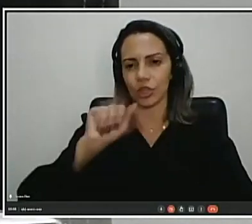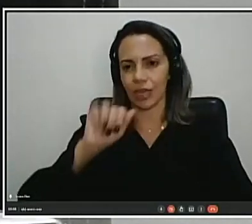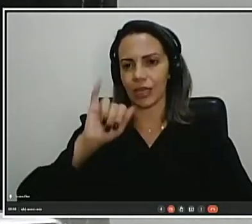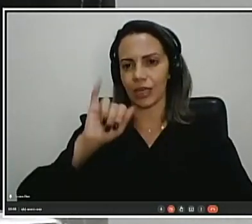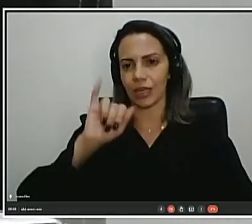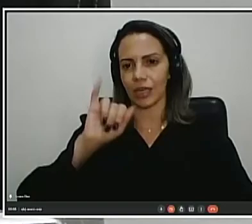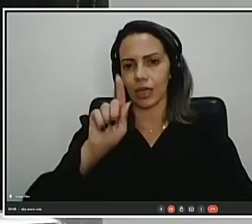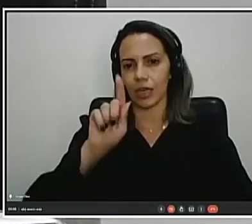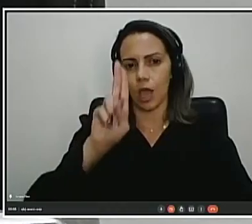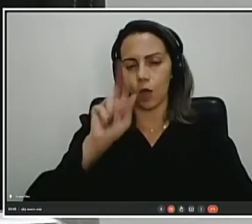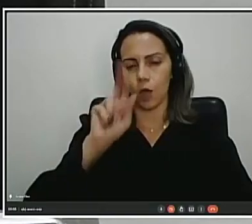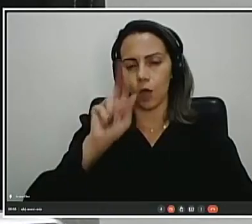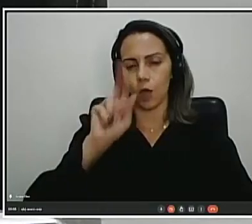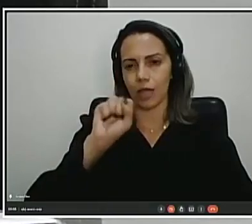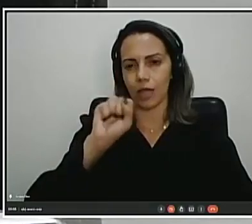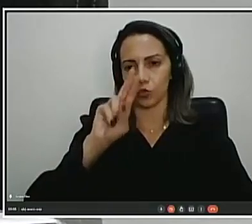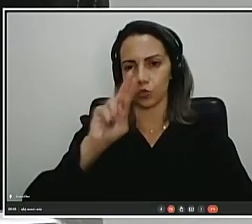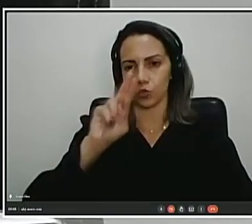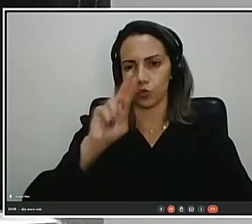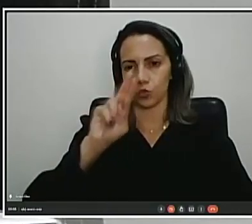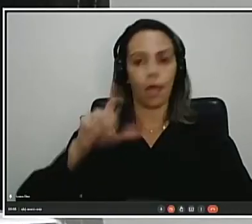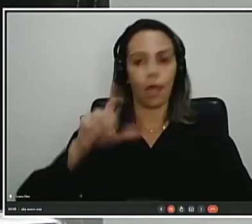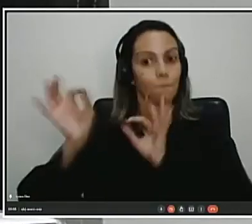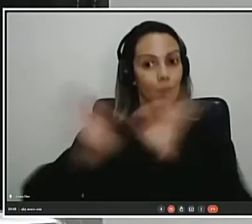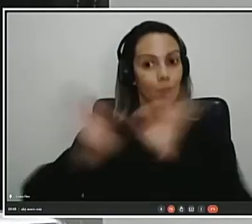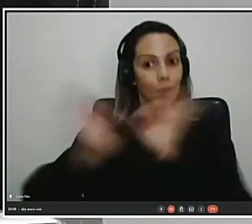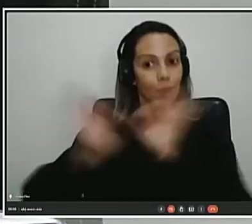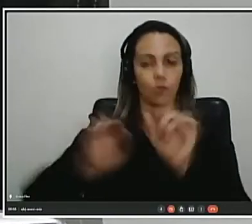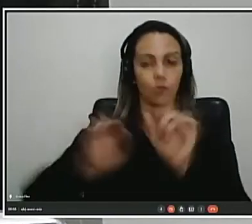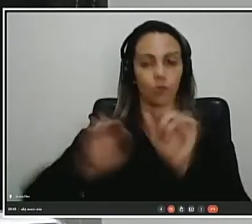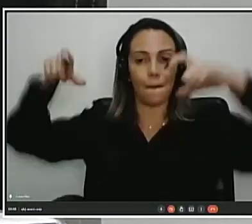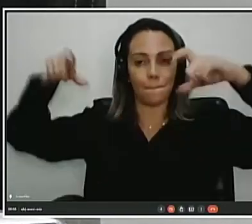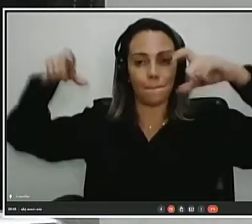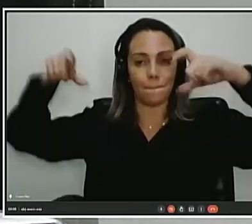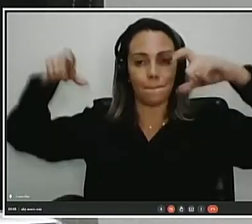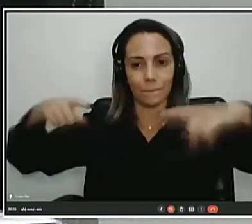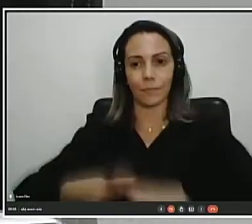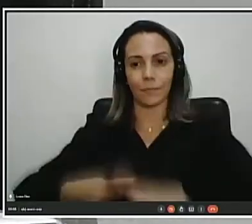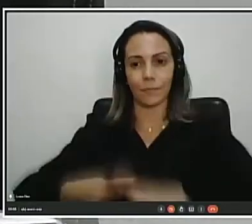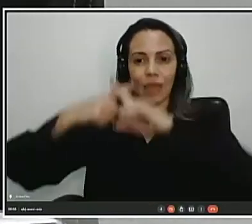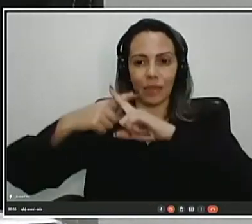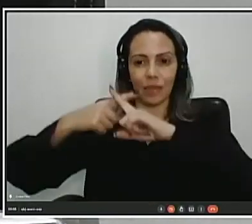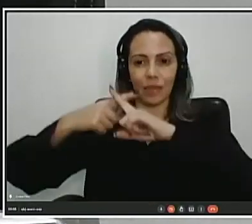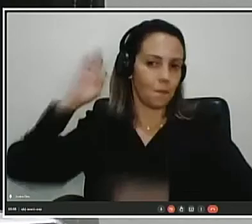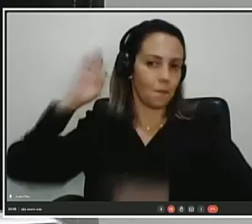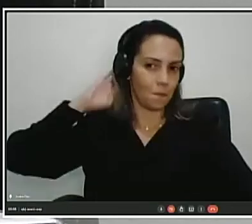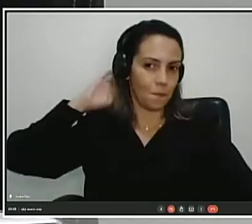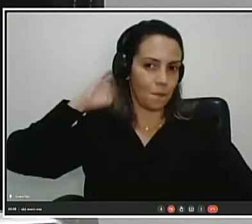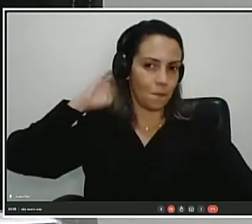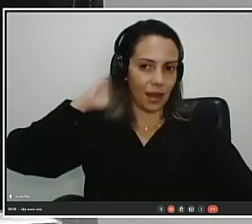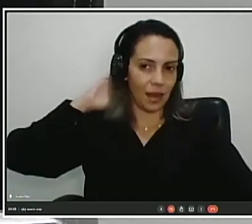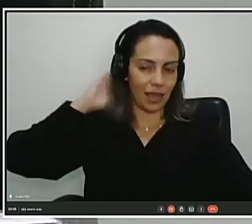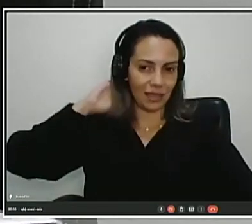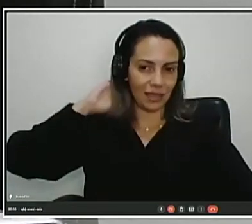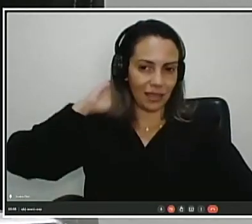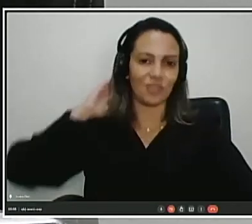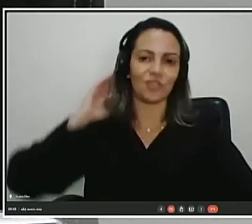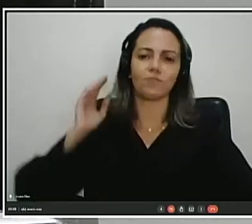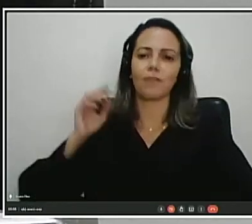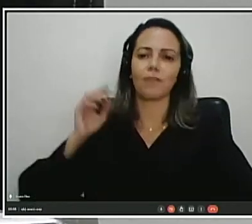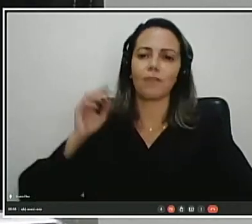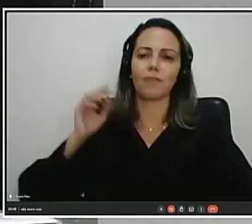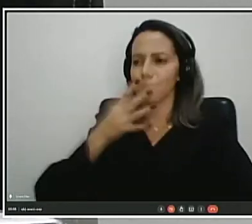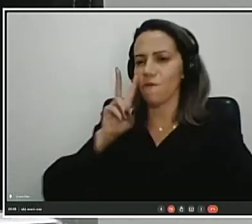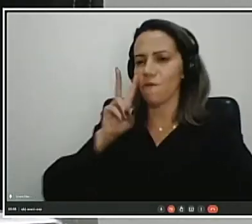o Campeonato Paranaense de Futsal. Muito bom ver o Antioco Pereira, verde, azul e